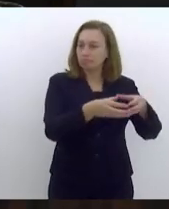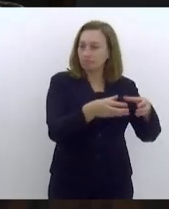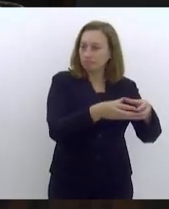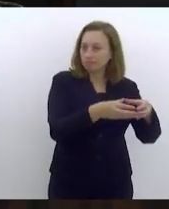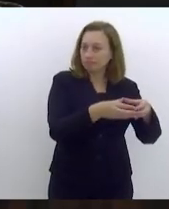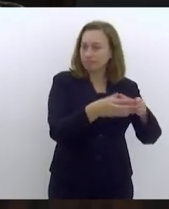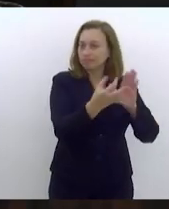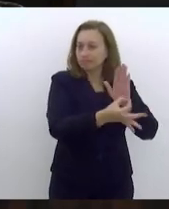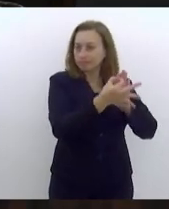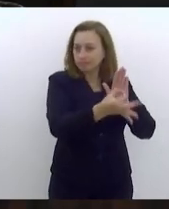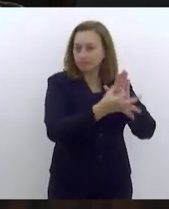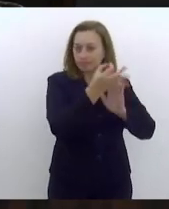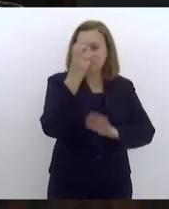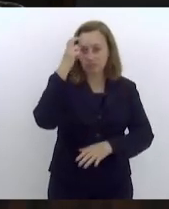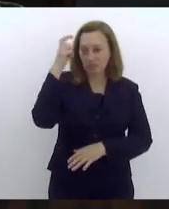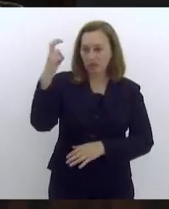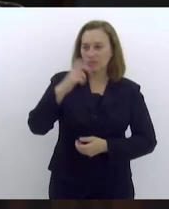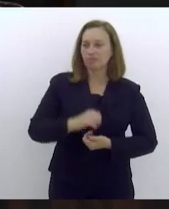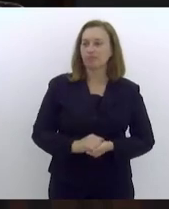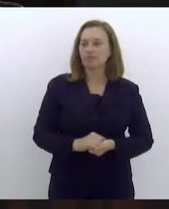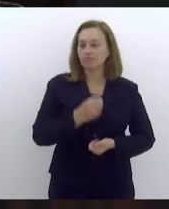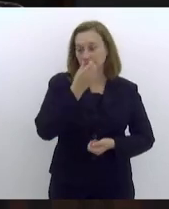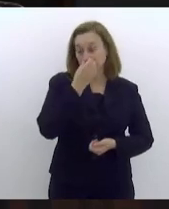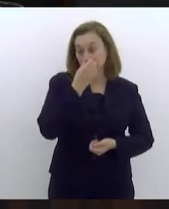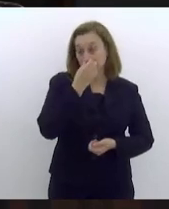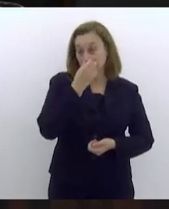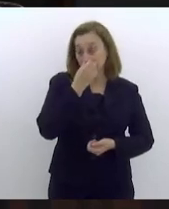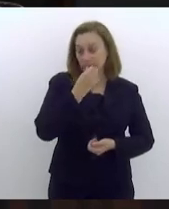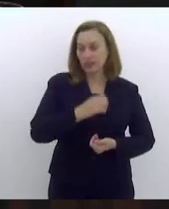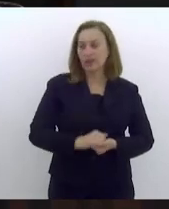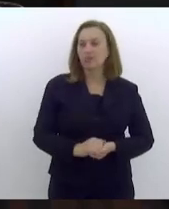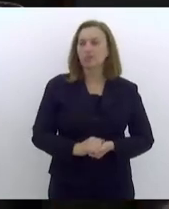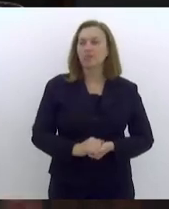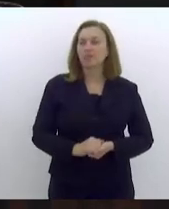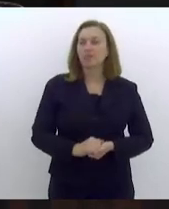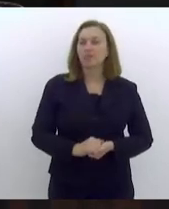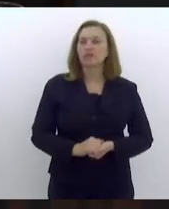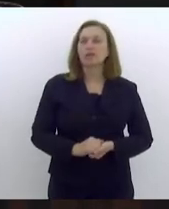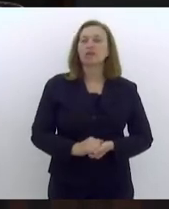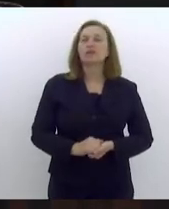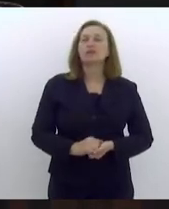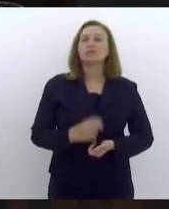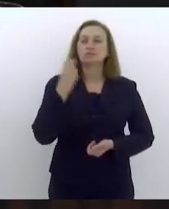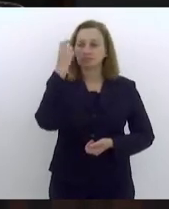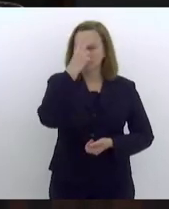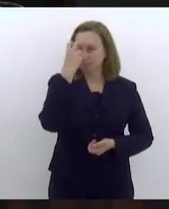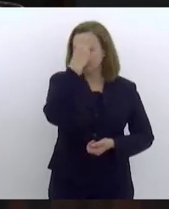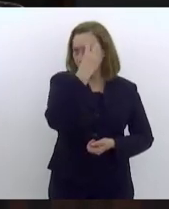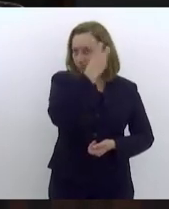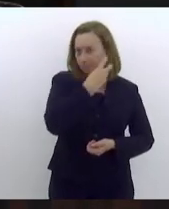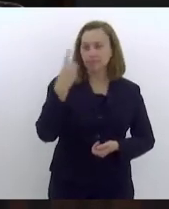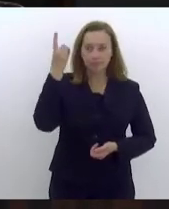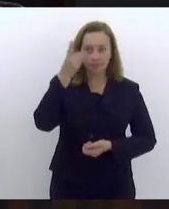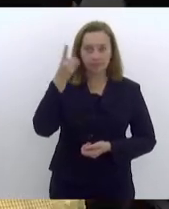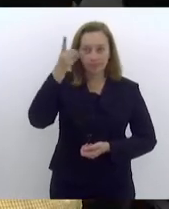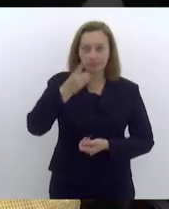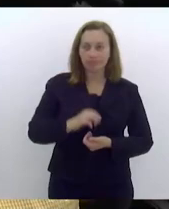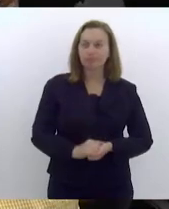Comissão de Cultura. Para emitir parecer pela Comissão de Cultura, deputada Verônica Lima.